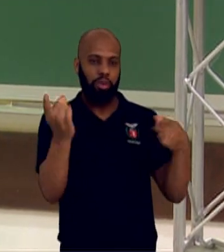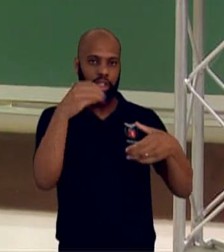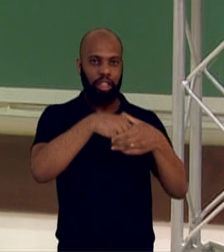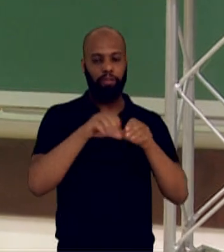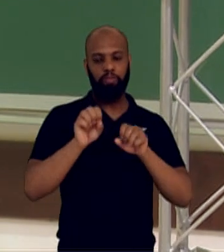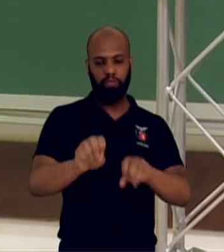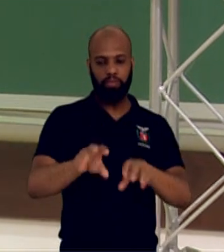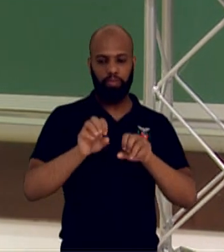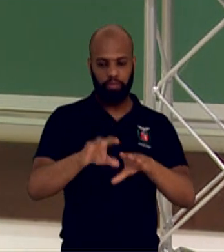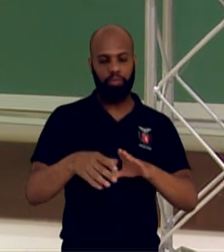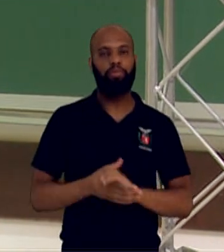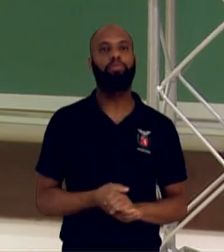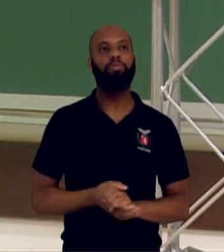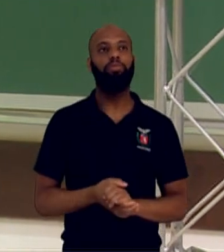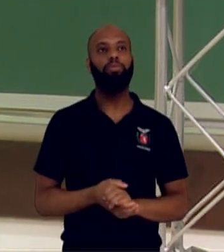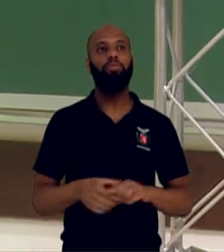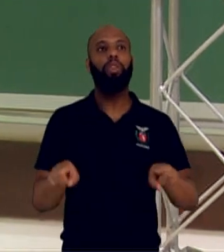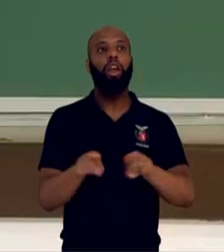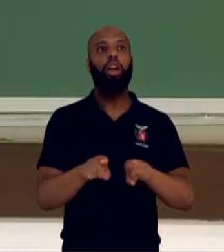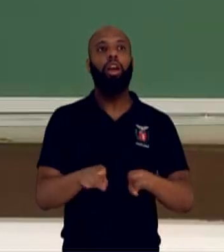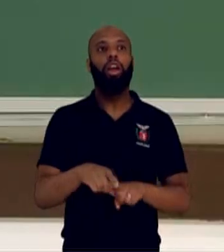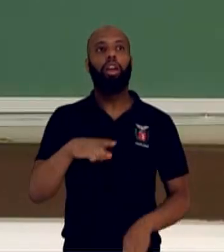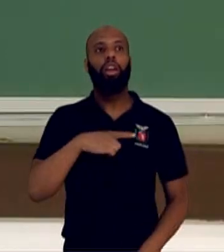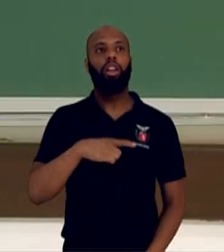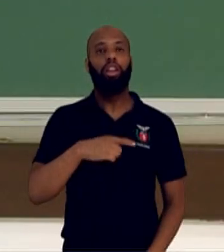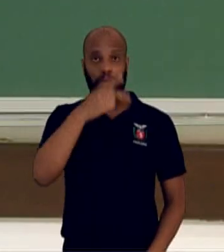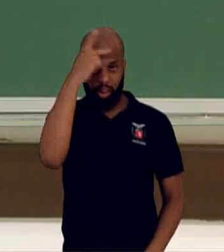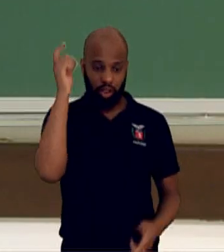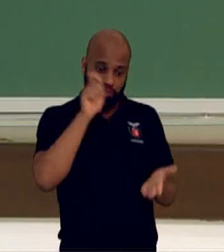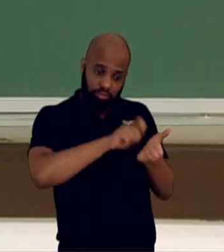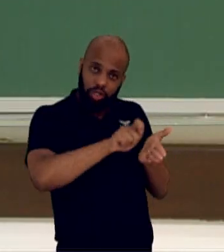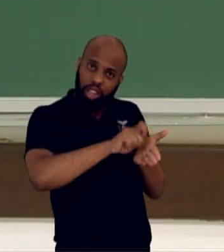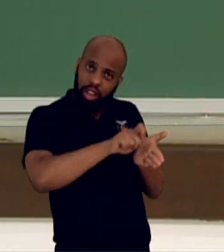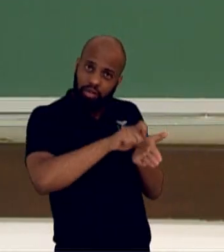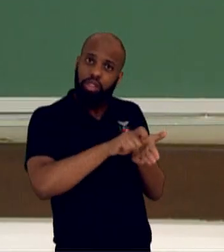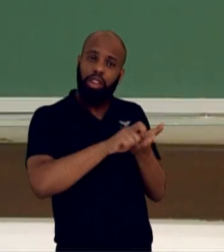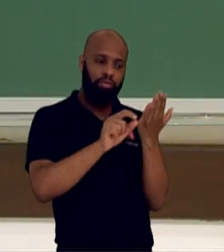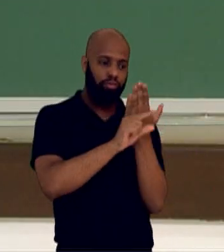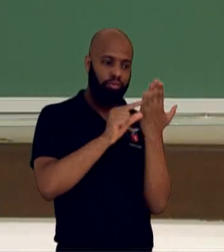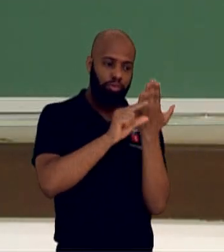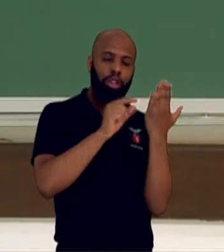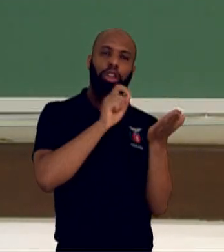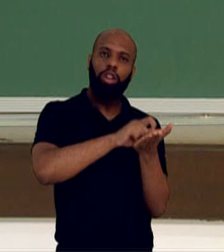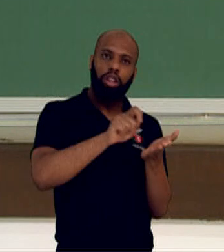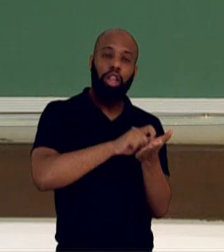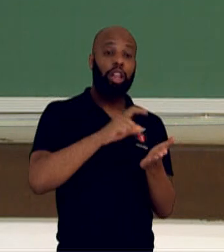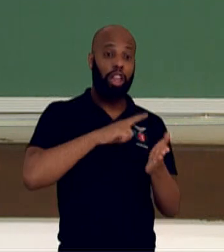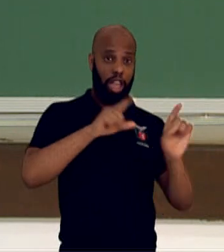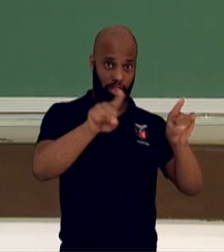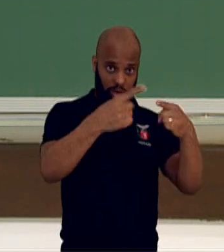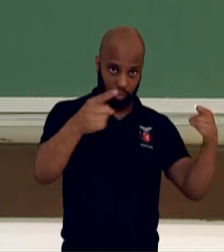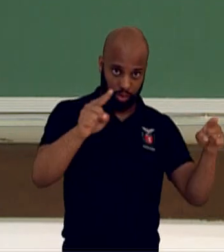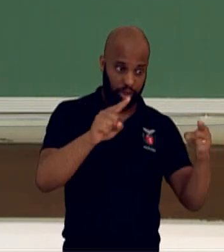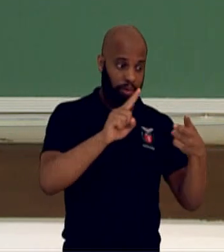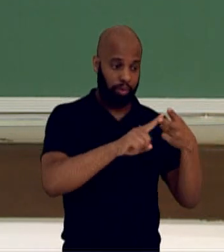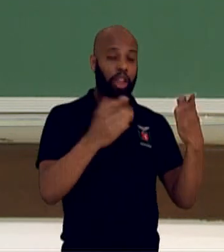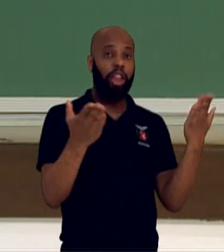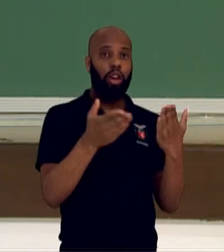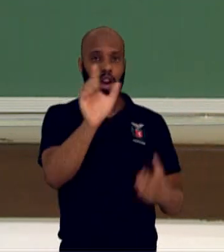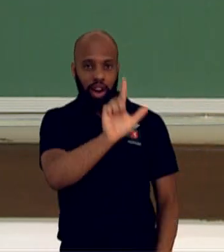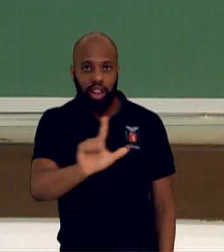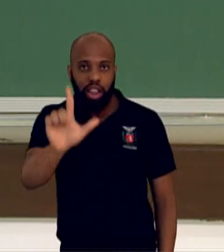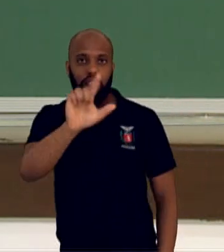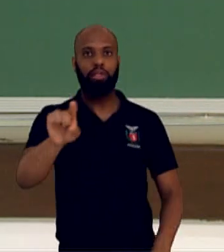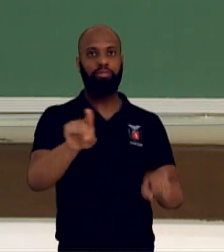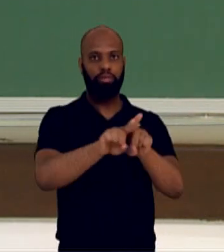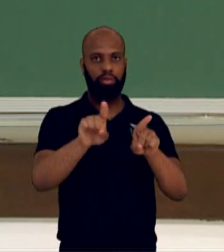certo? Tivemos também escritores, né? Então, gente, já tivemos aí a música, agora a literatura